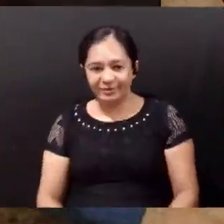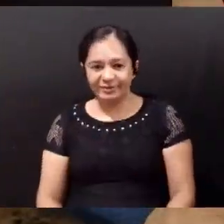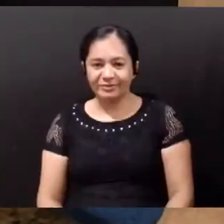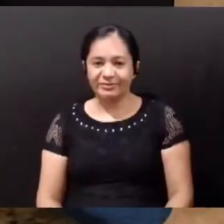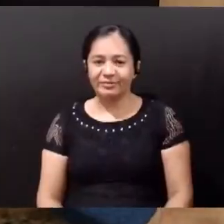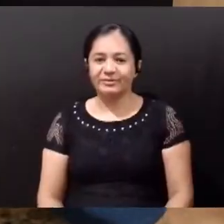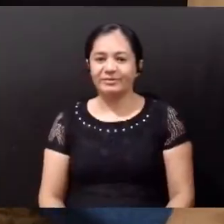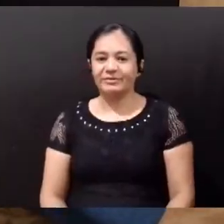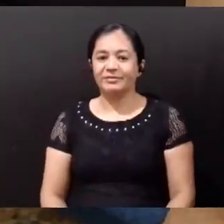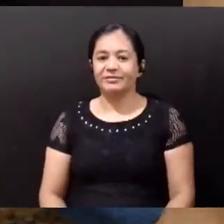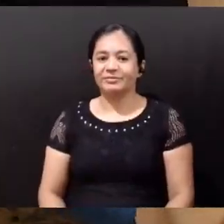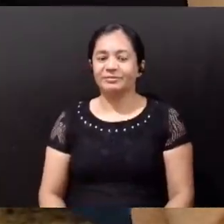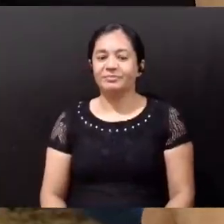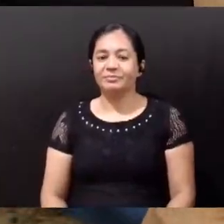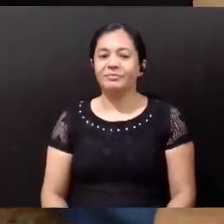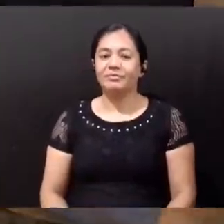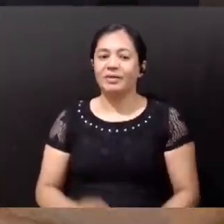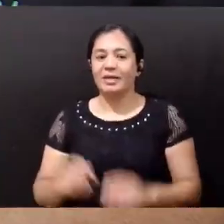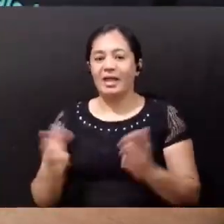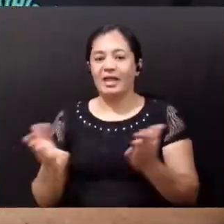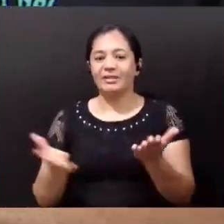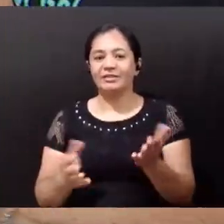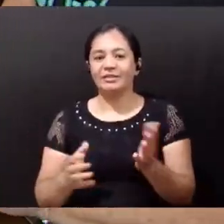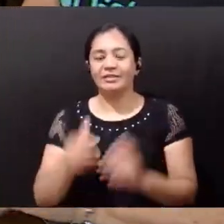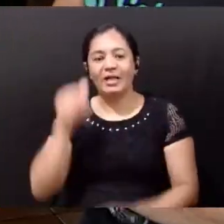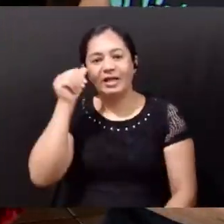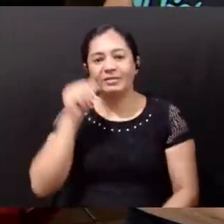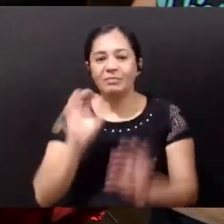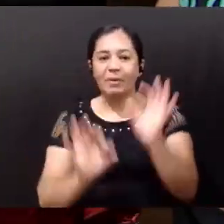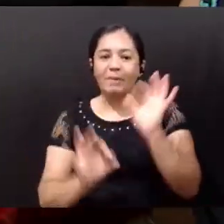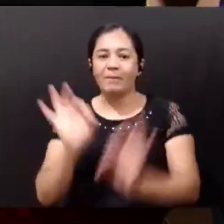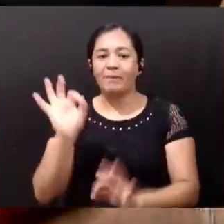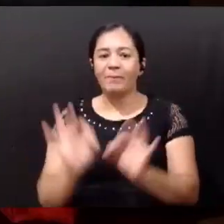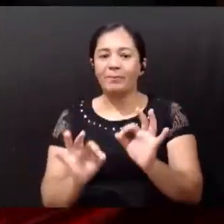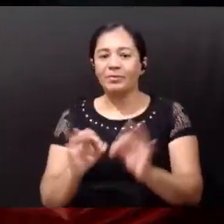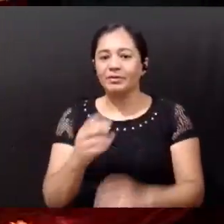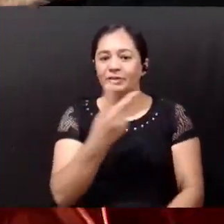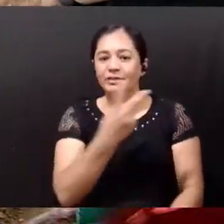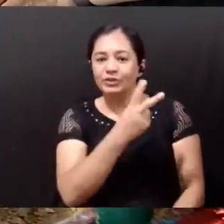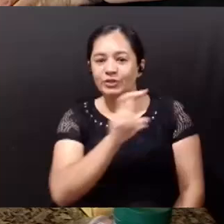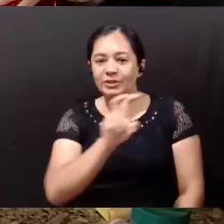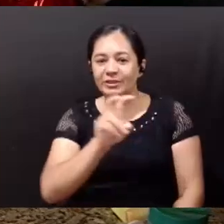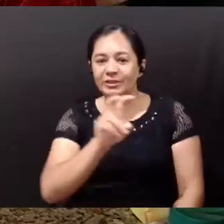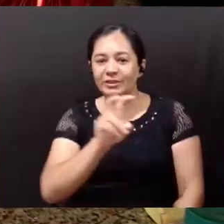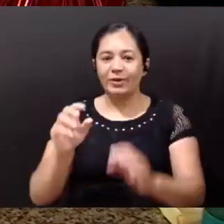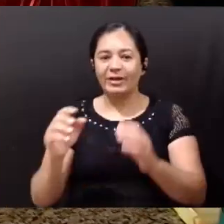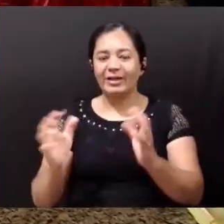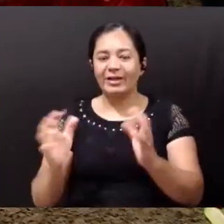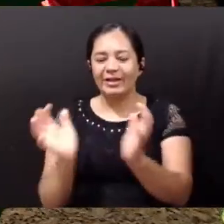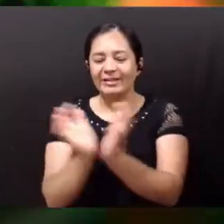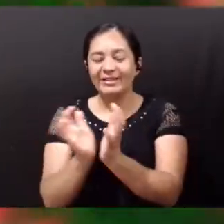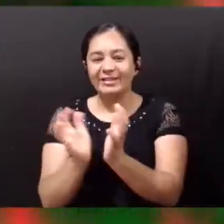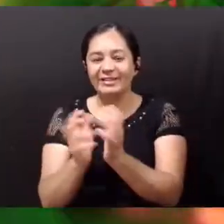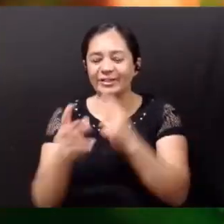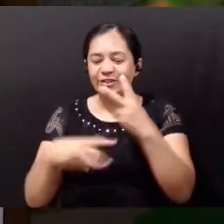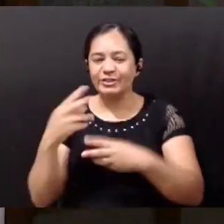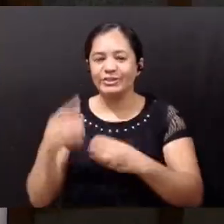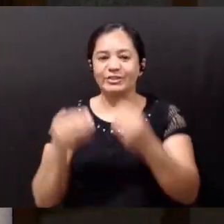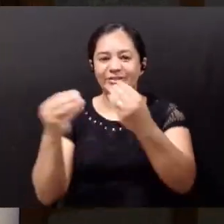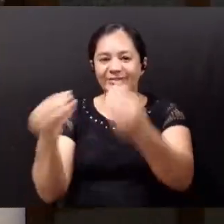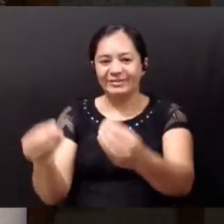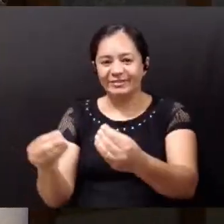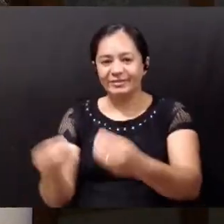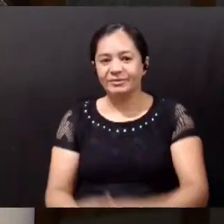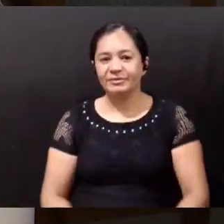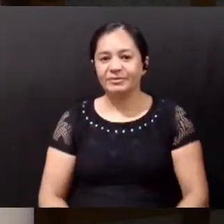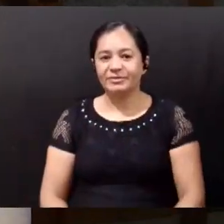presentes. Aqui, as mulheres montam os 250 kits que serão entregues após a ceia. Vocês tiveram uma